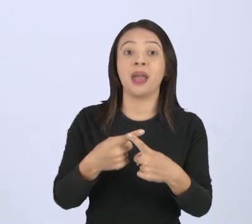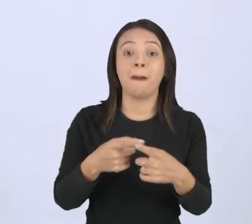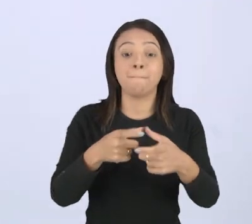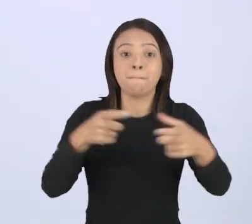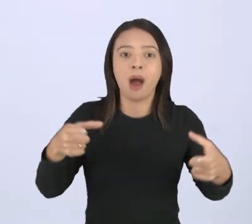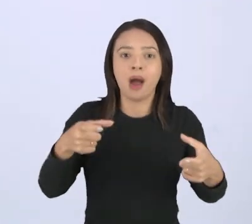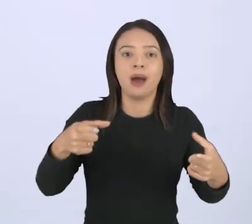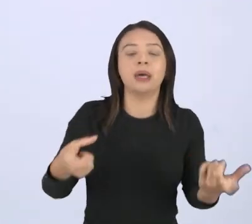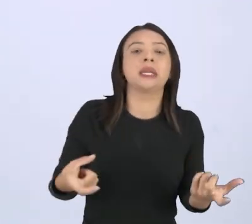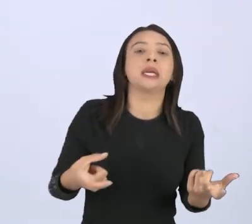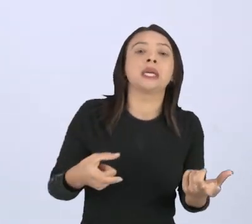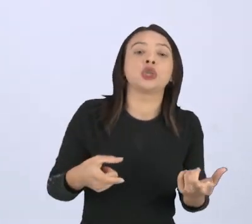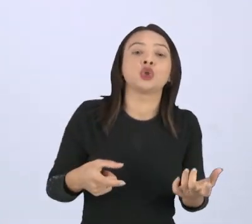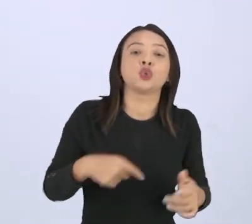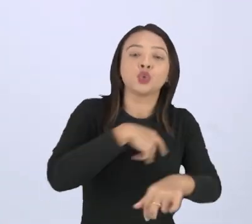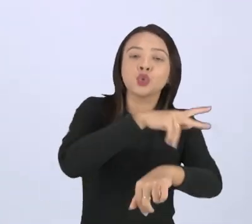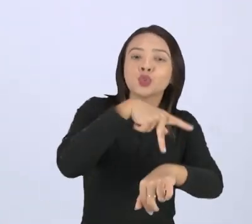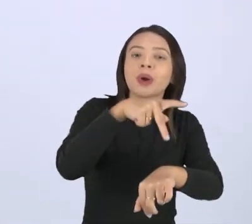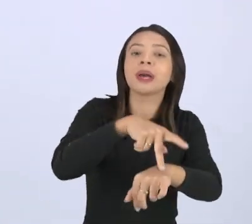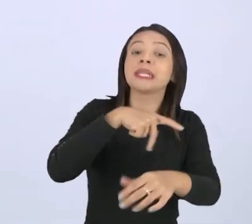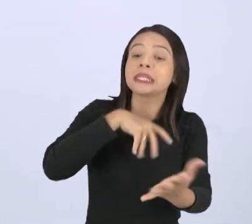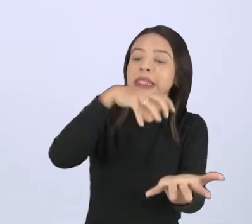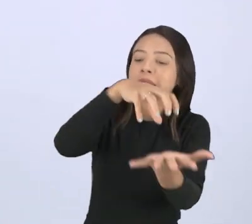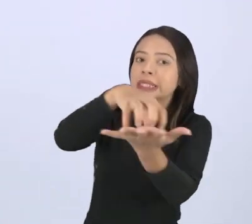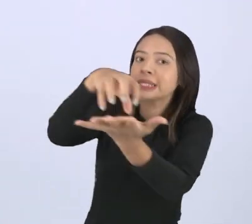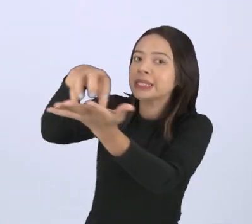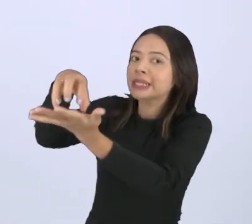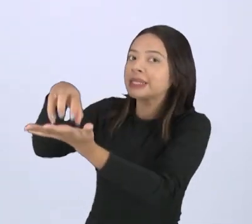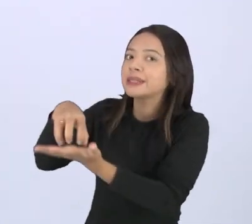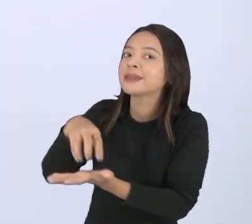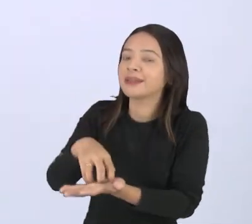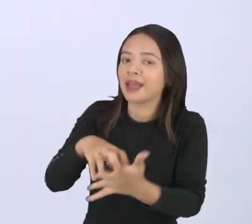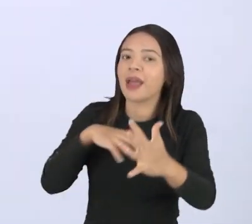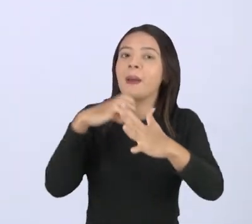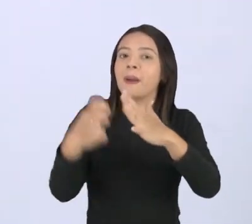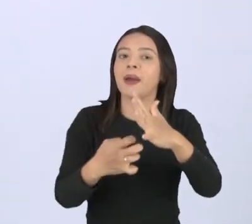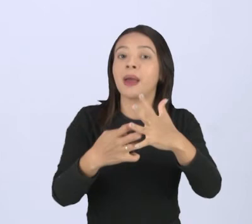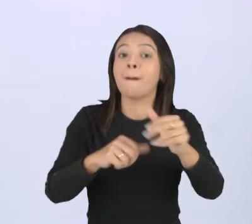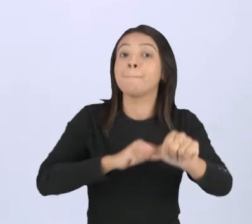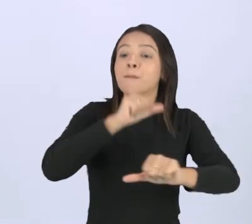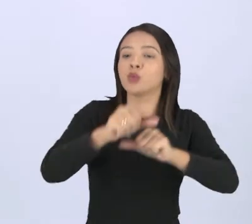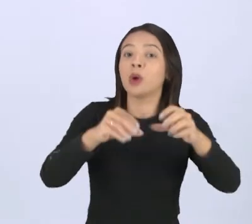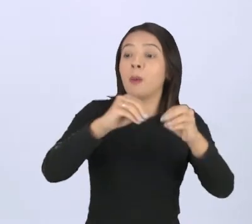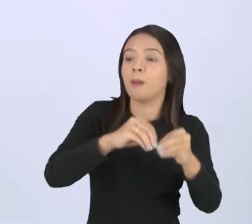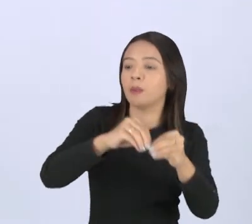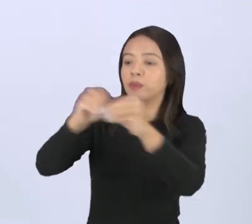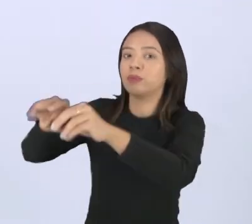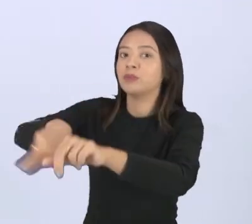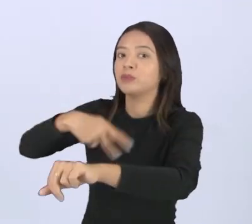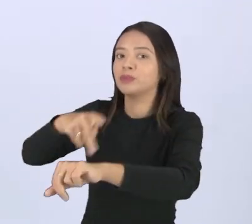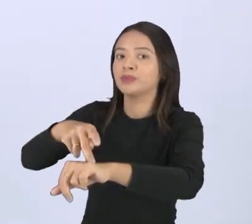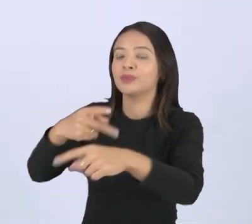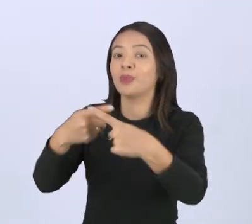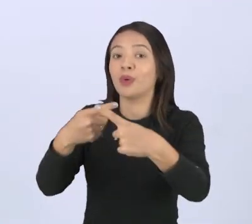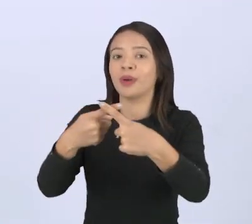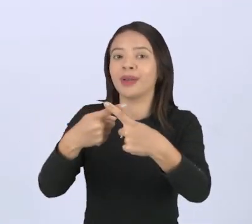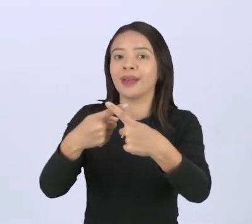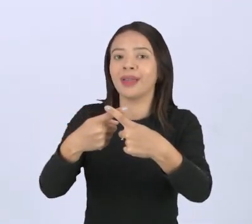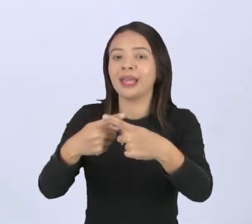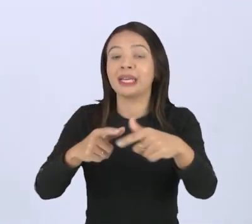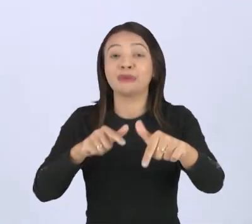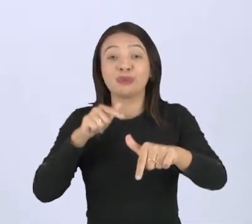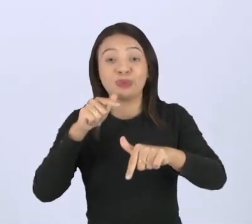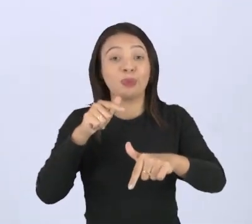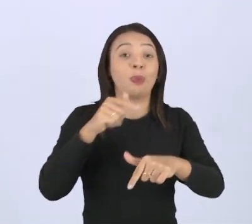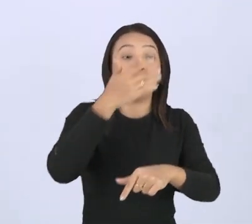grandes empresas, elas migraram com filiais para outros países, porque a mão de obra deles ficou muito cara, muito